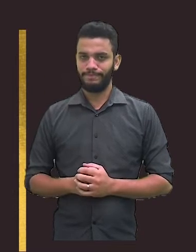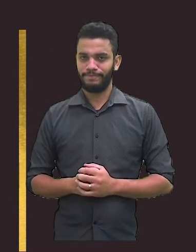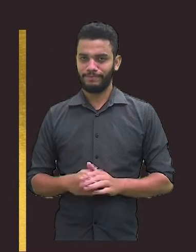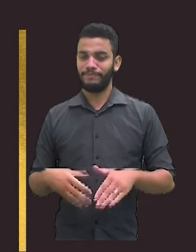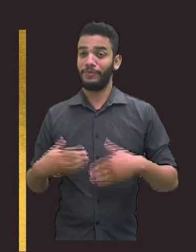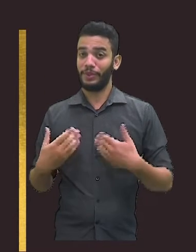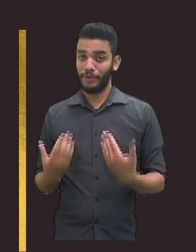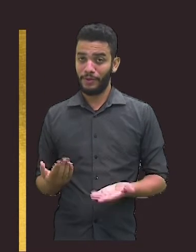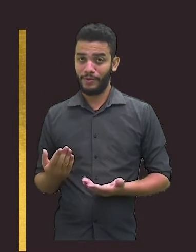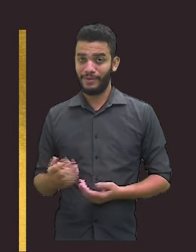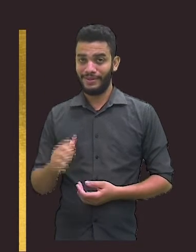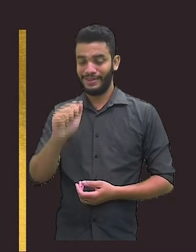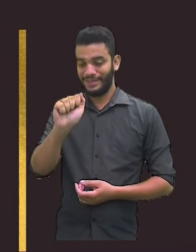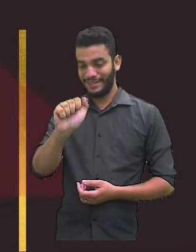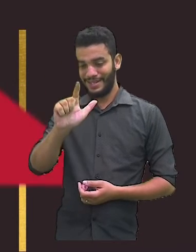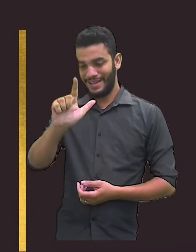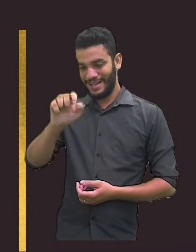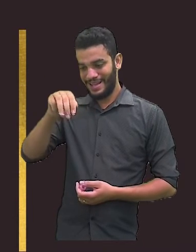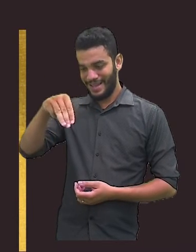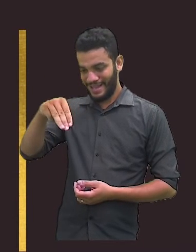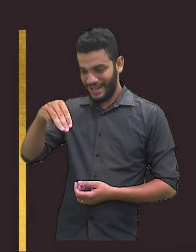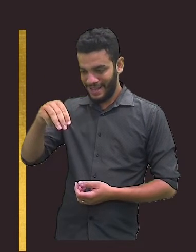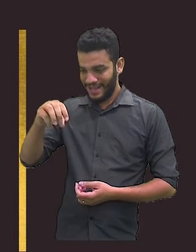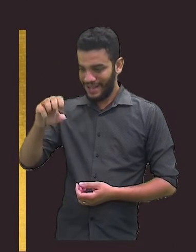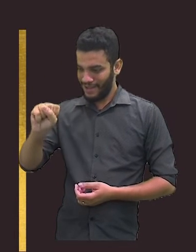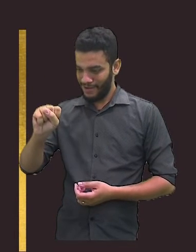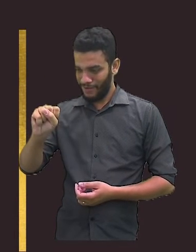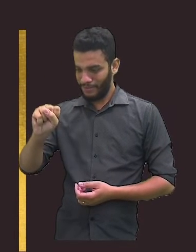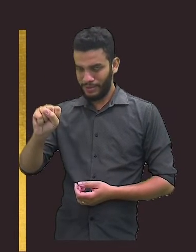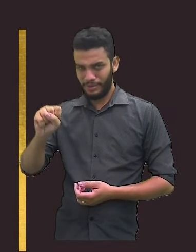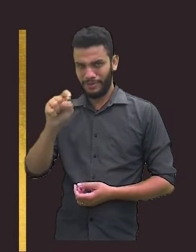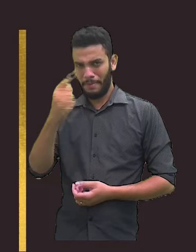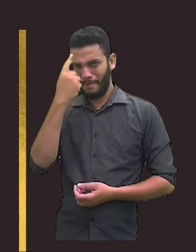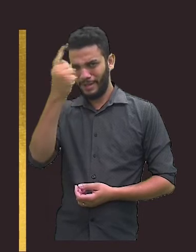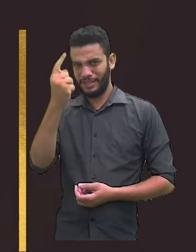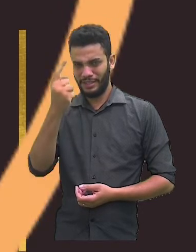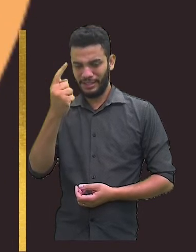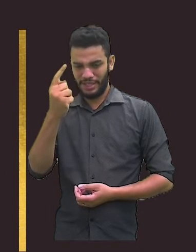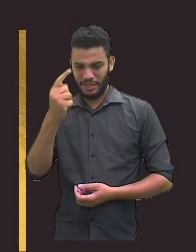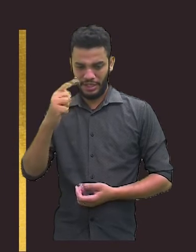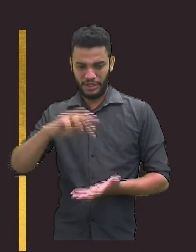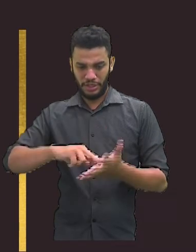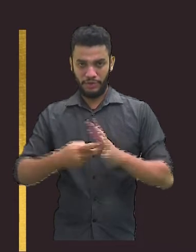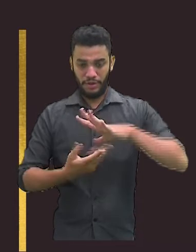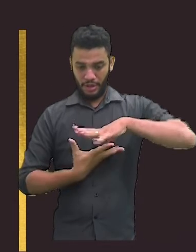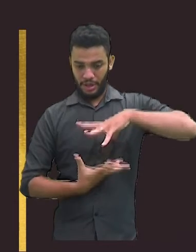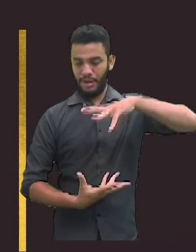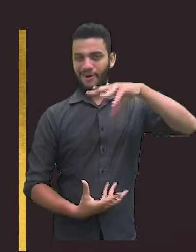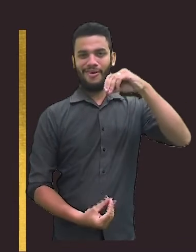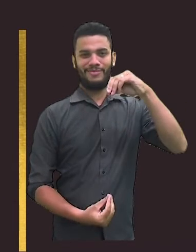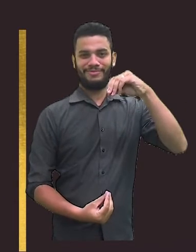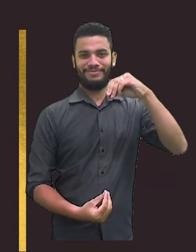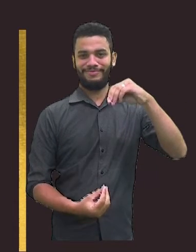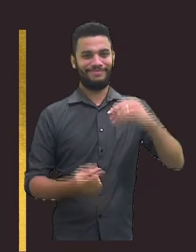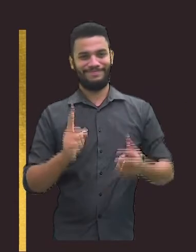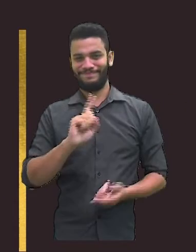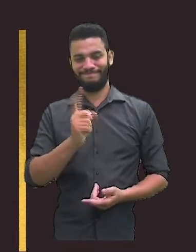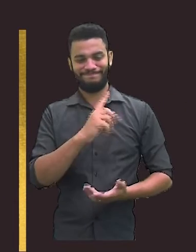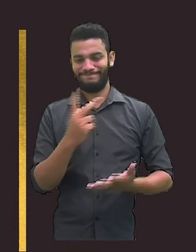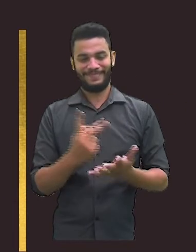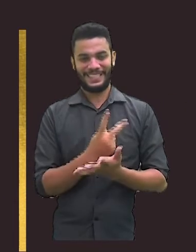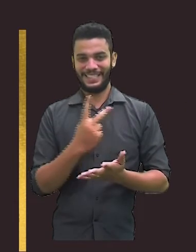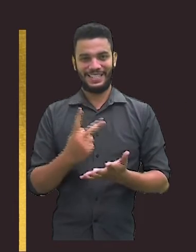Pensou? Tenho certeza que você irá falar alma. Se você falou alma, você caiu na pegadinha dos